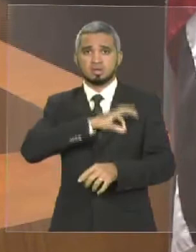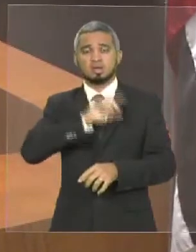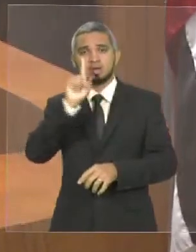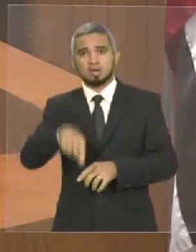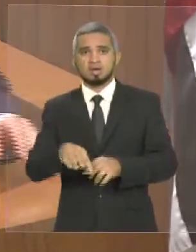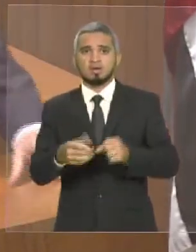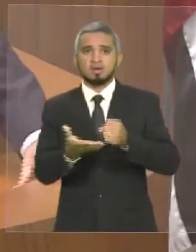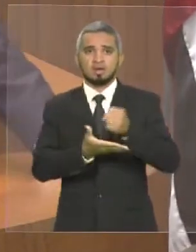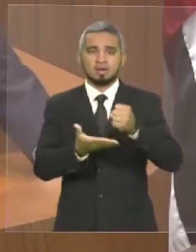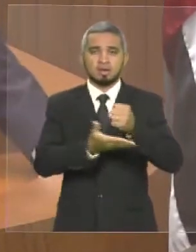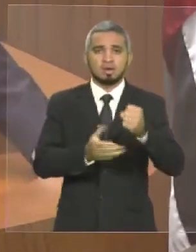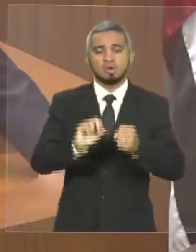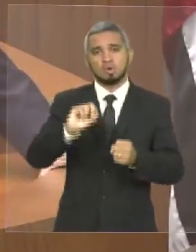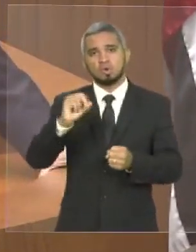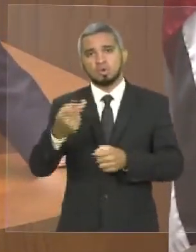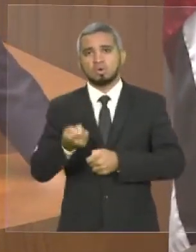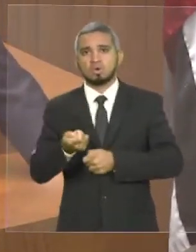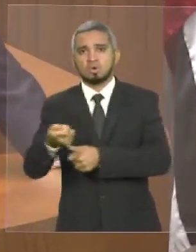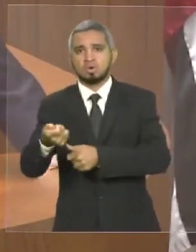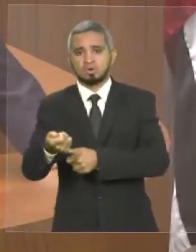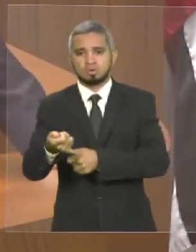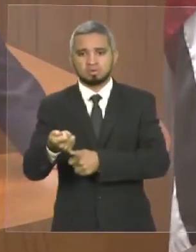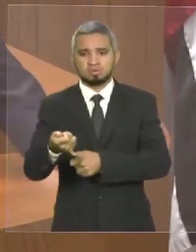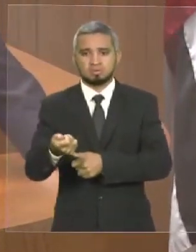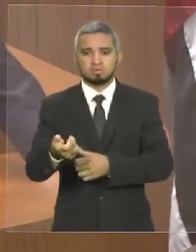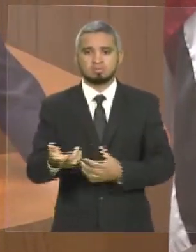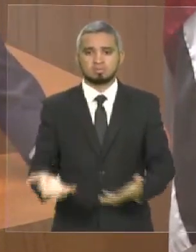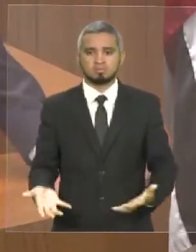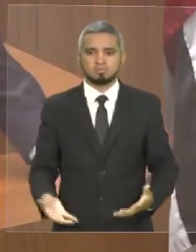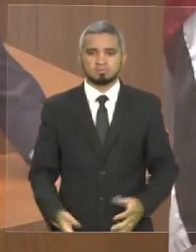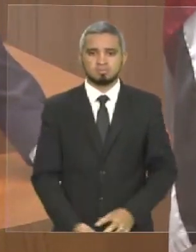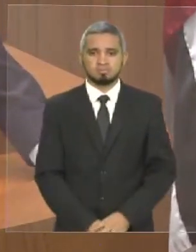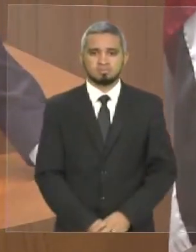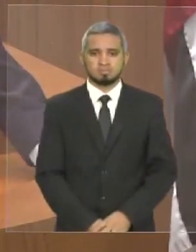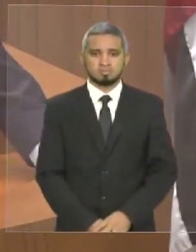sobre a gratificação dos servidores desta casa.